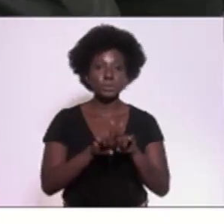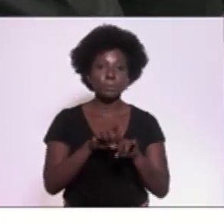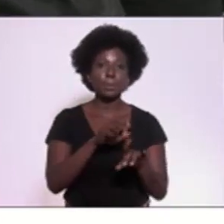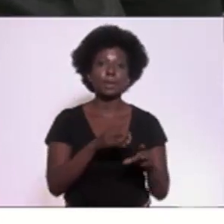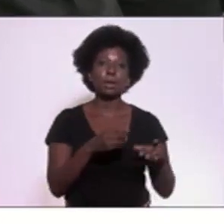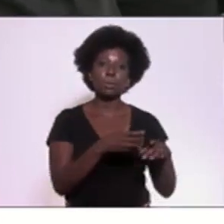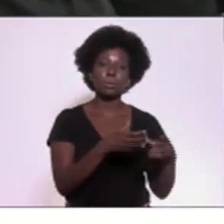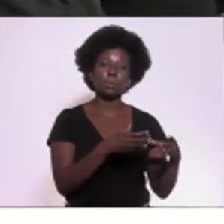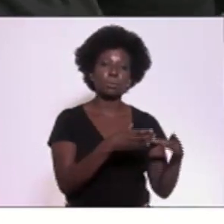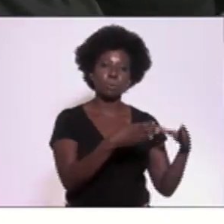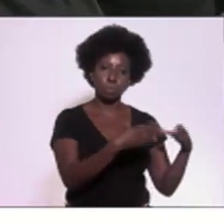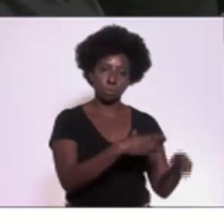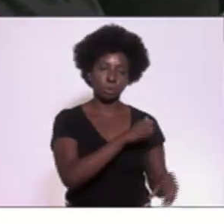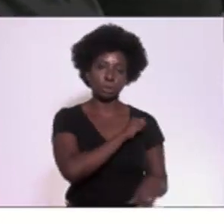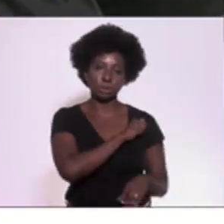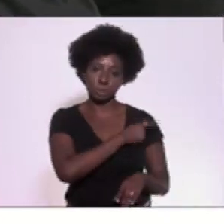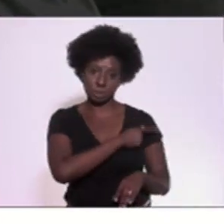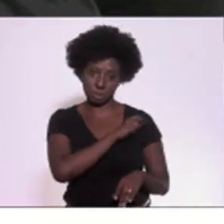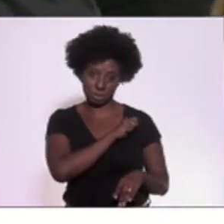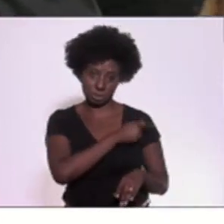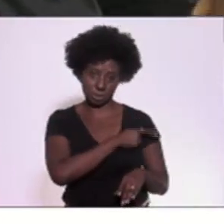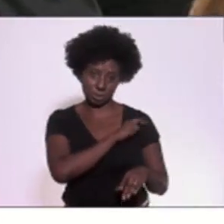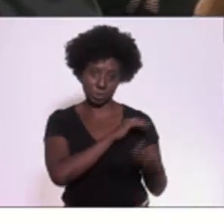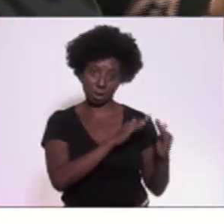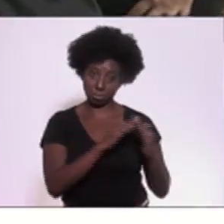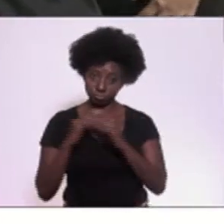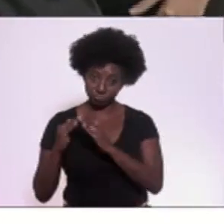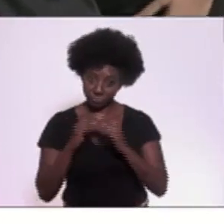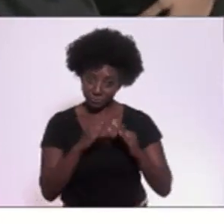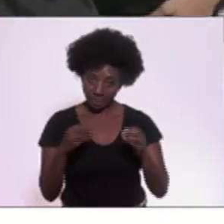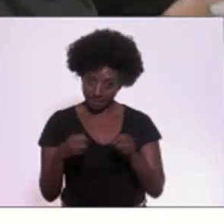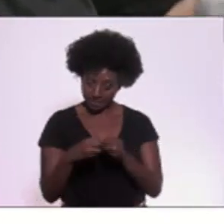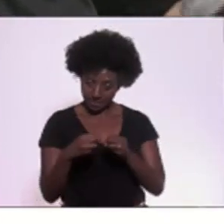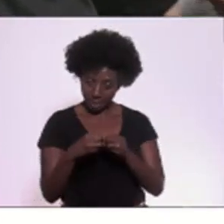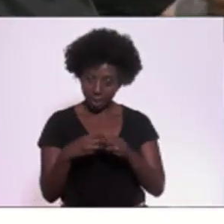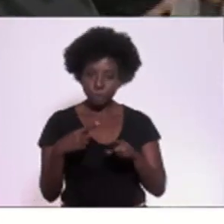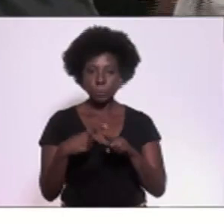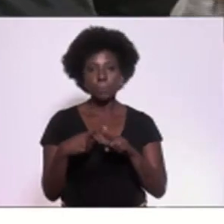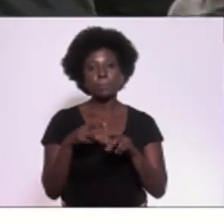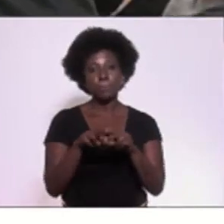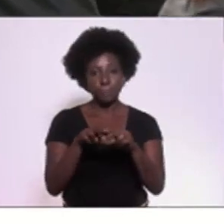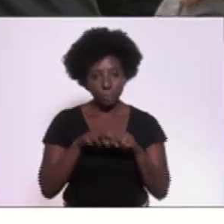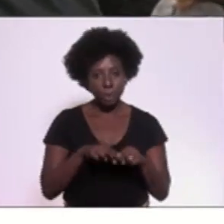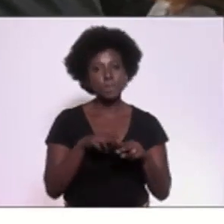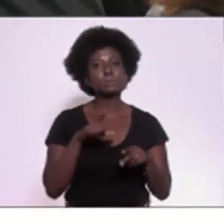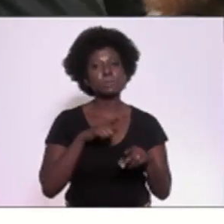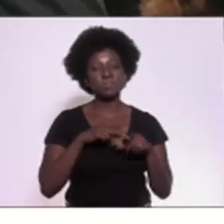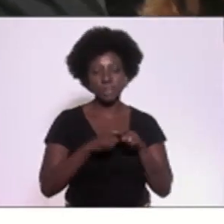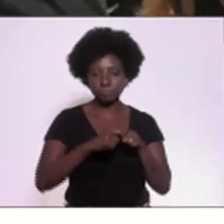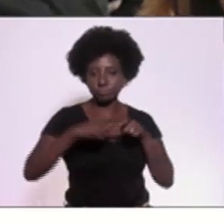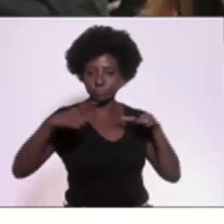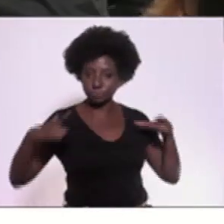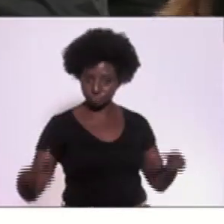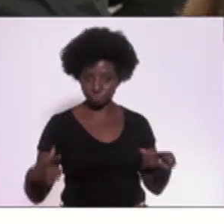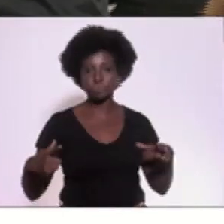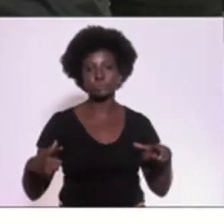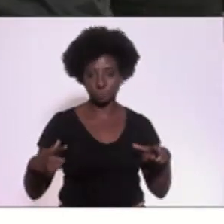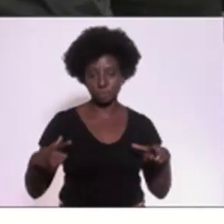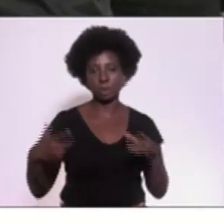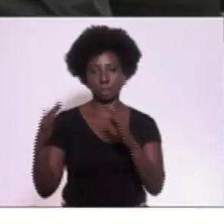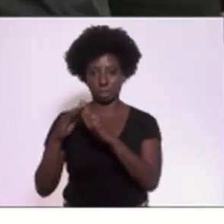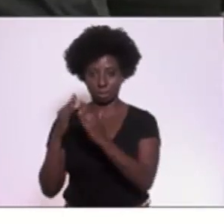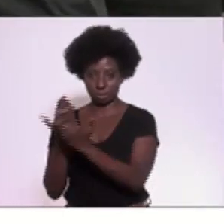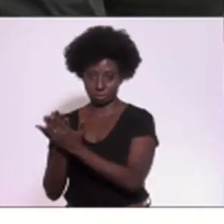município de São Gonçalo, que é vizinho e também será atendido por essa ampliação de vagas ali no Menezes